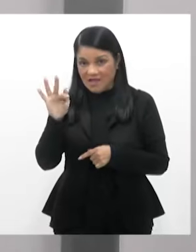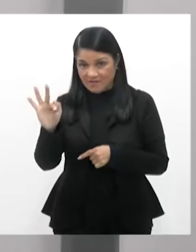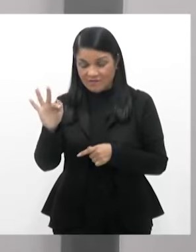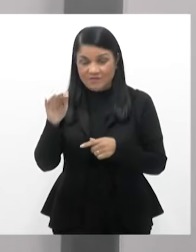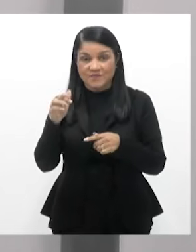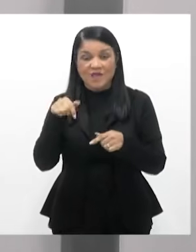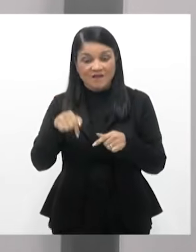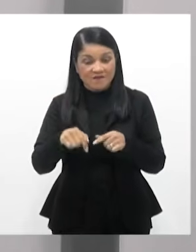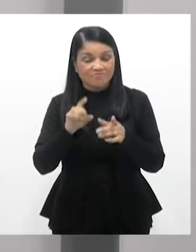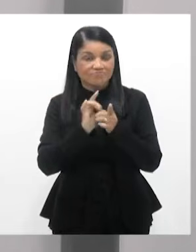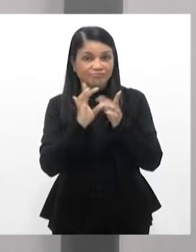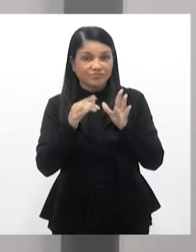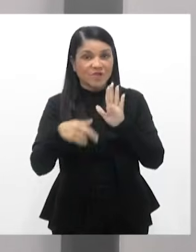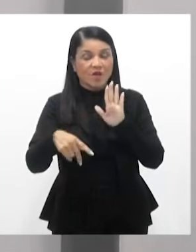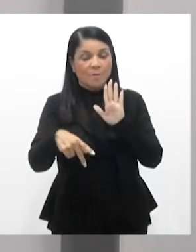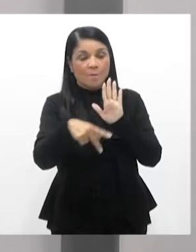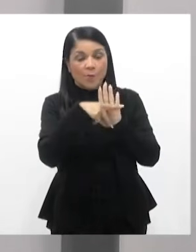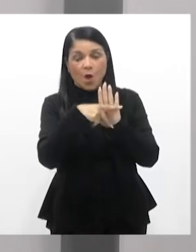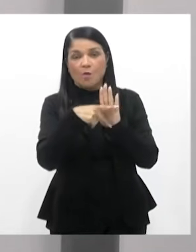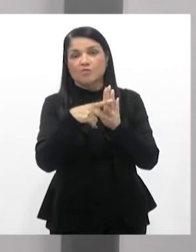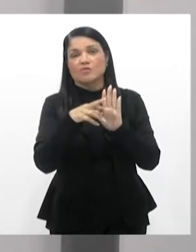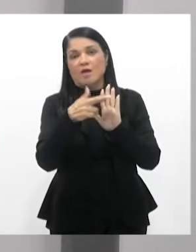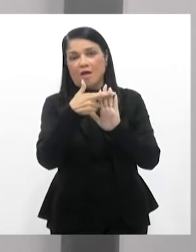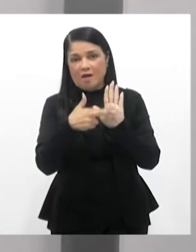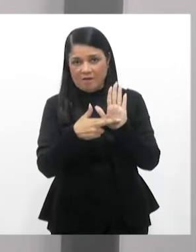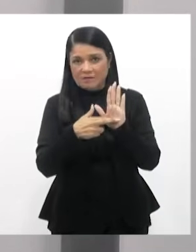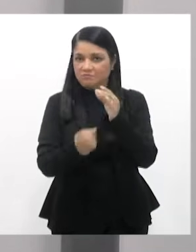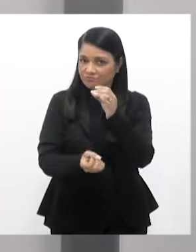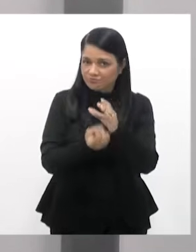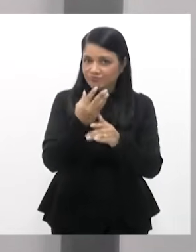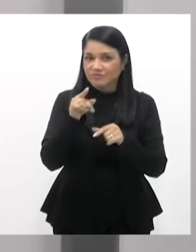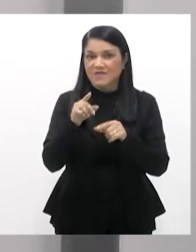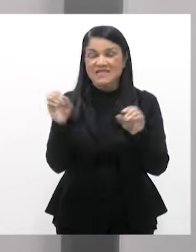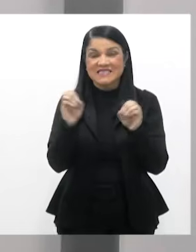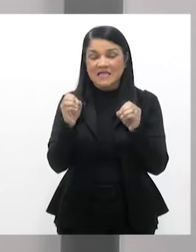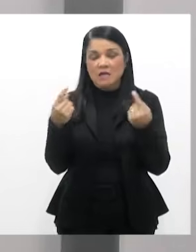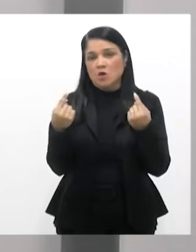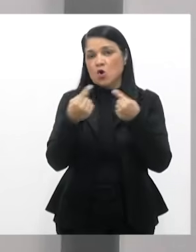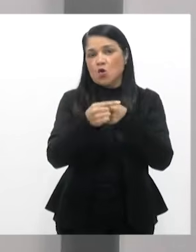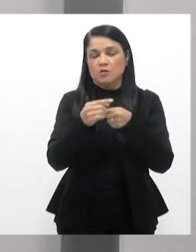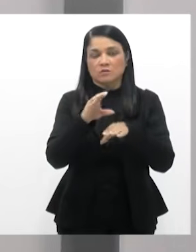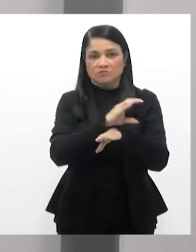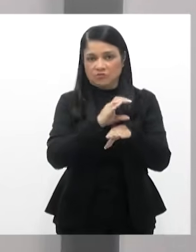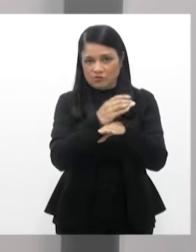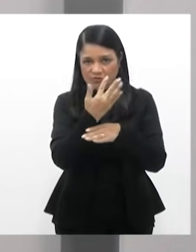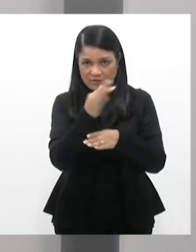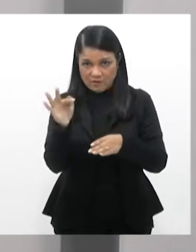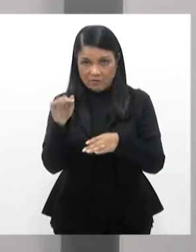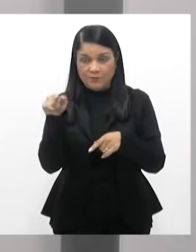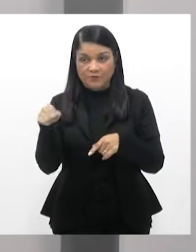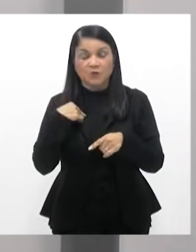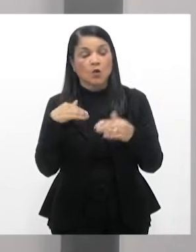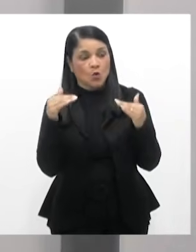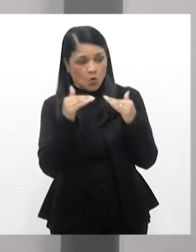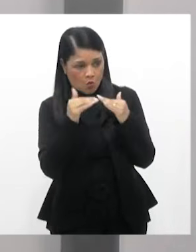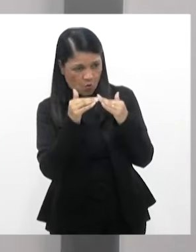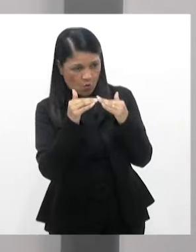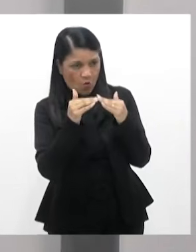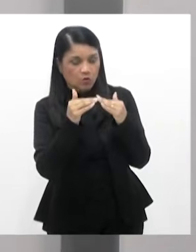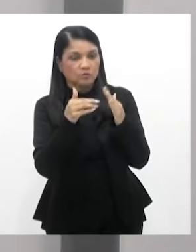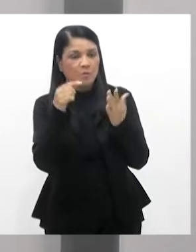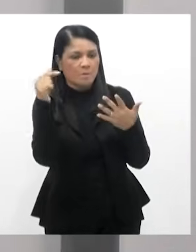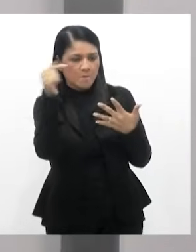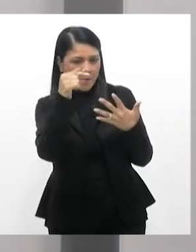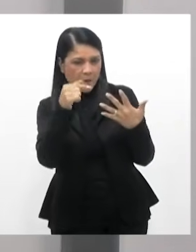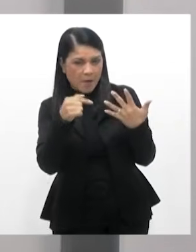próprio, sem afrontar a Constituição Federal. Concordo também que, quando ele pressupõe ali os requisitos